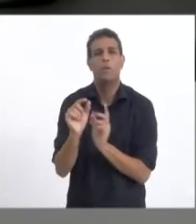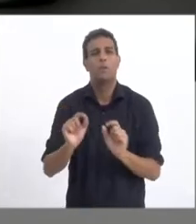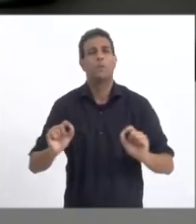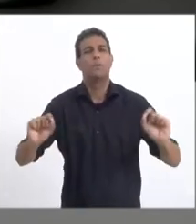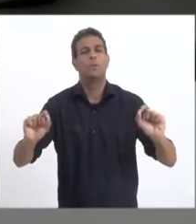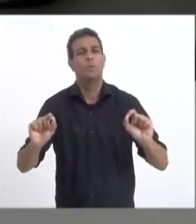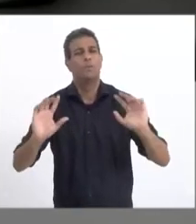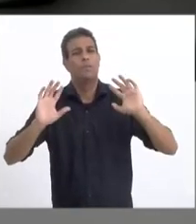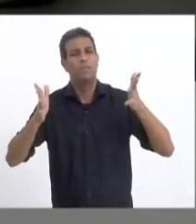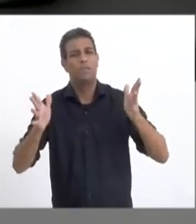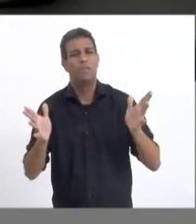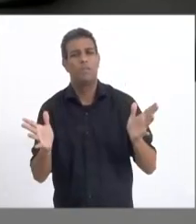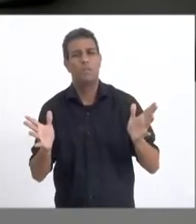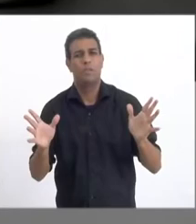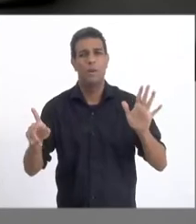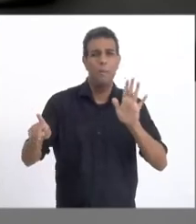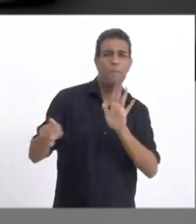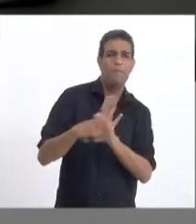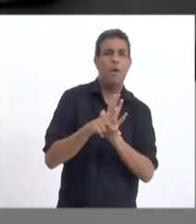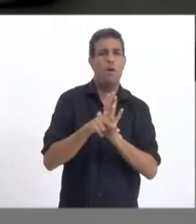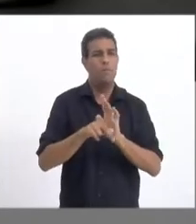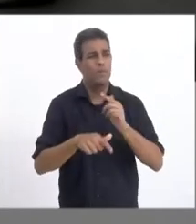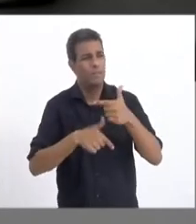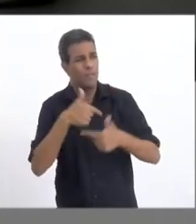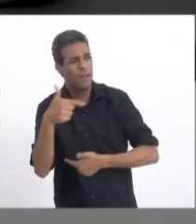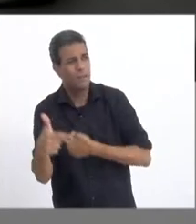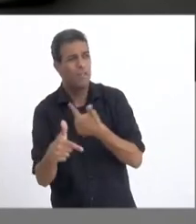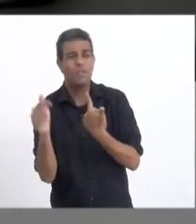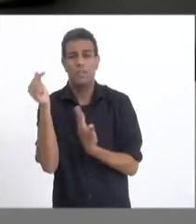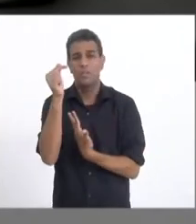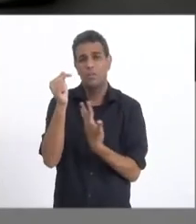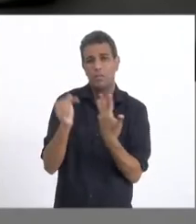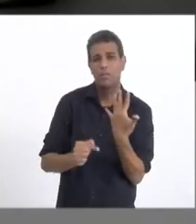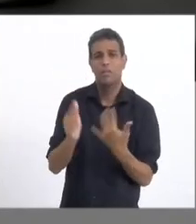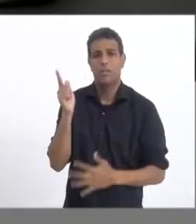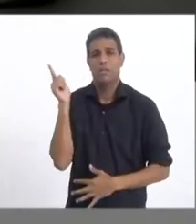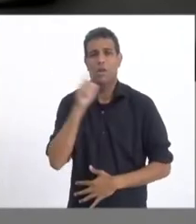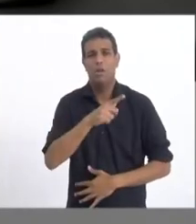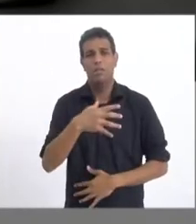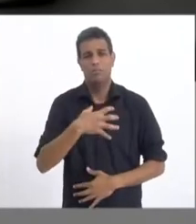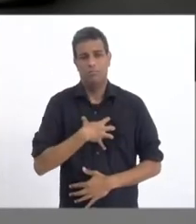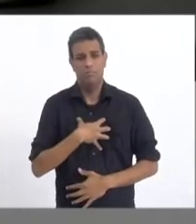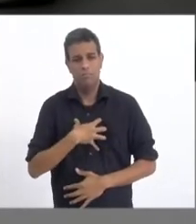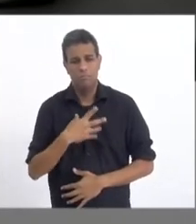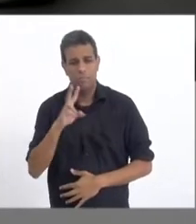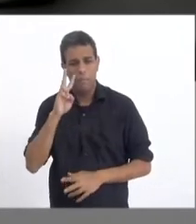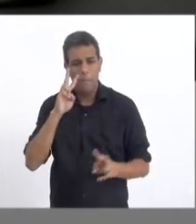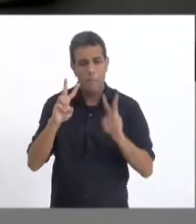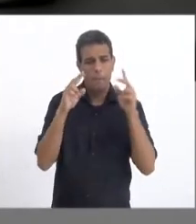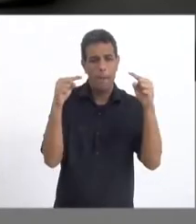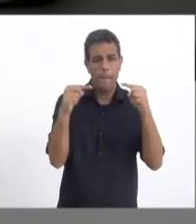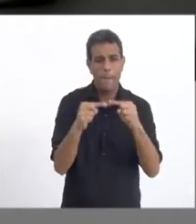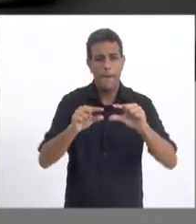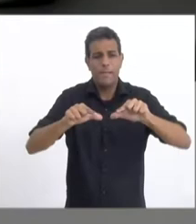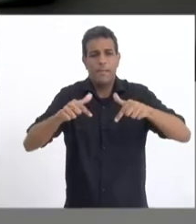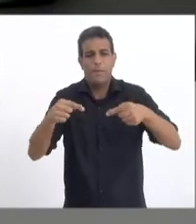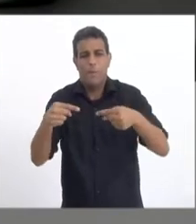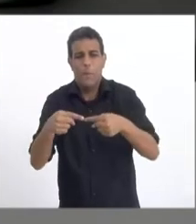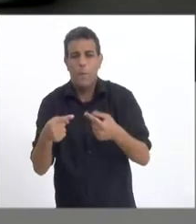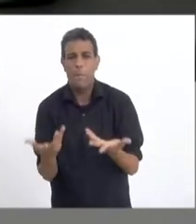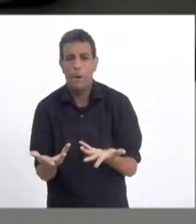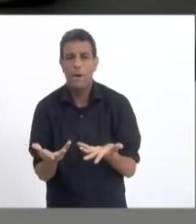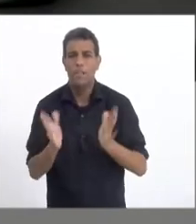retomamos, né, enquanto rede, esse trabalho onde nós estávamos partindo do alinhamento do olhar